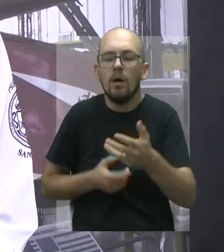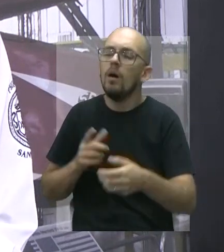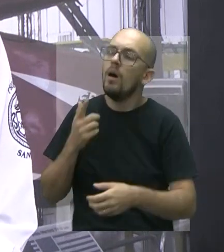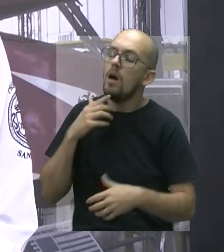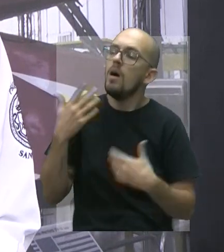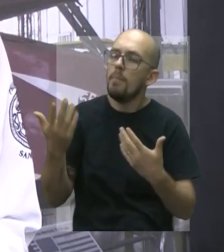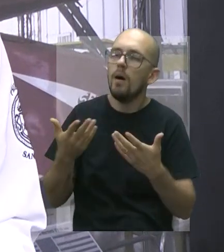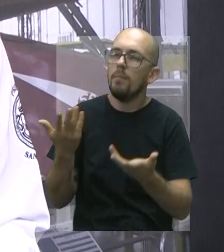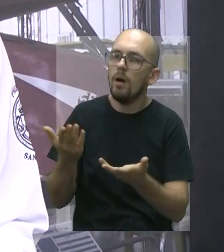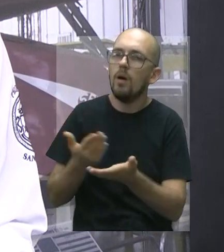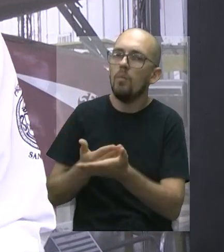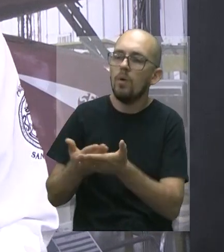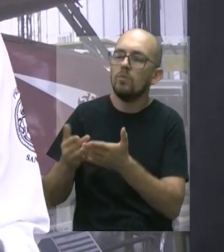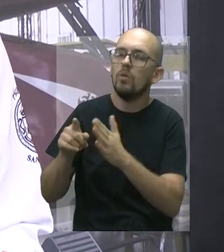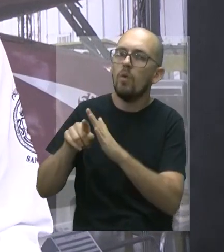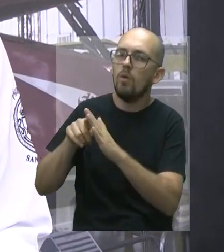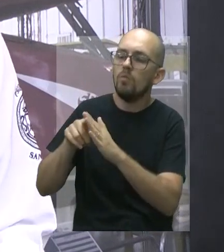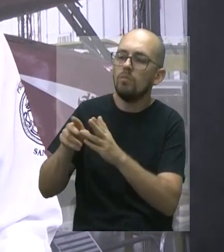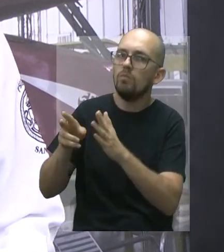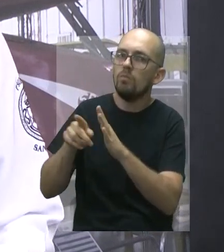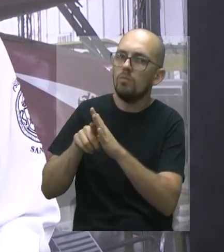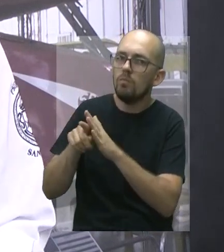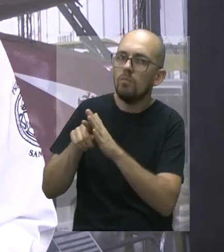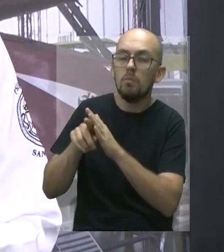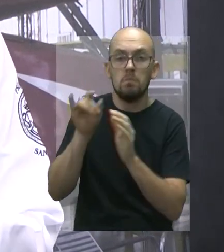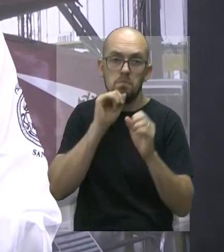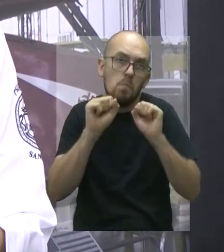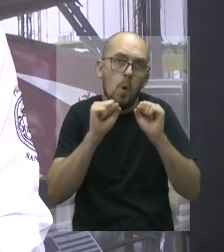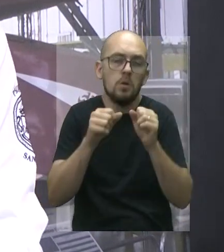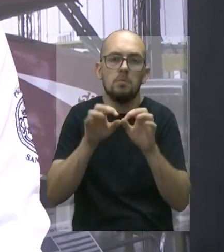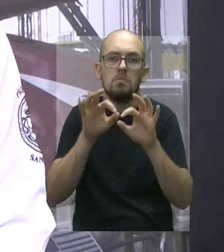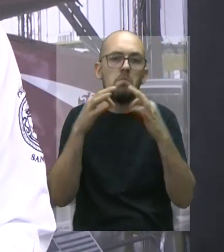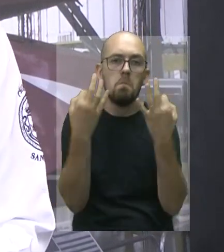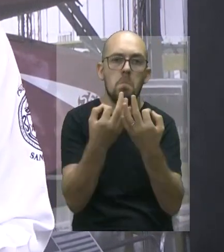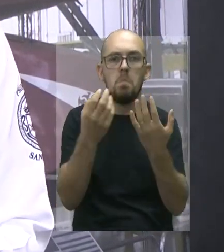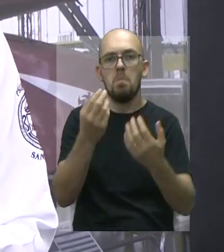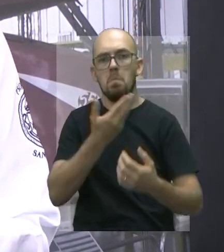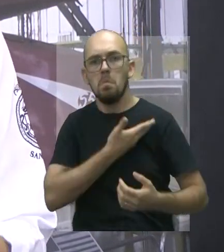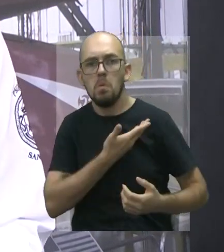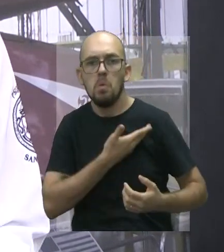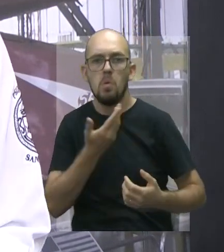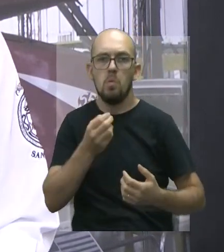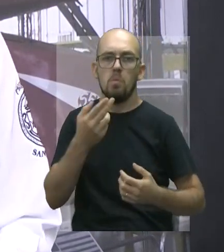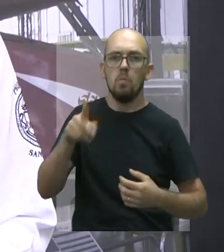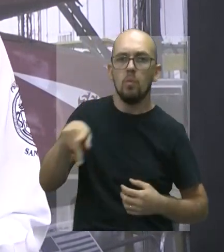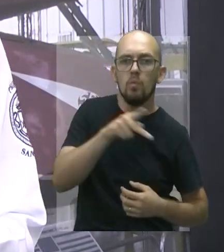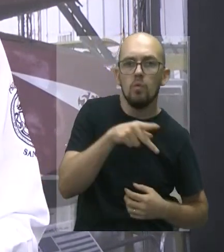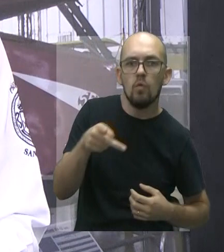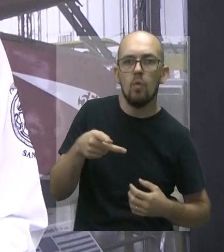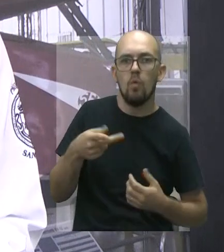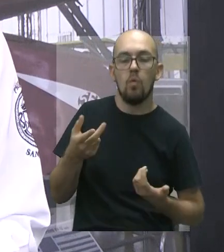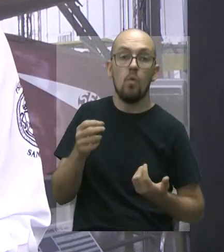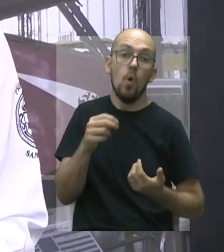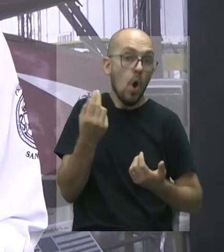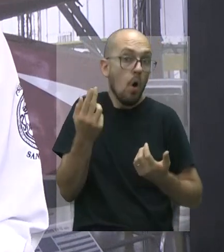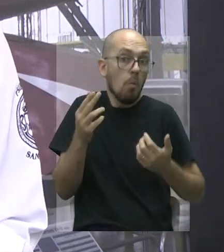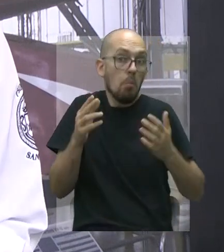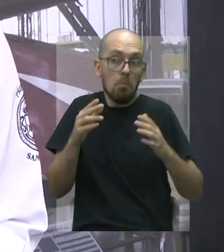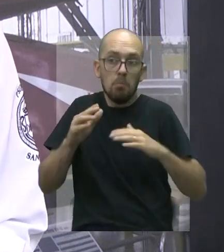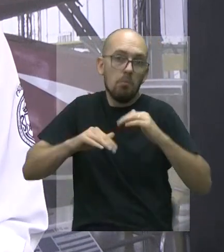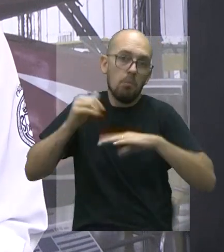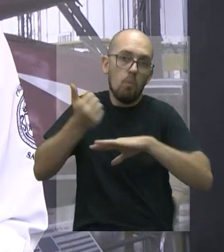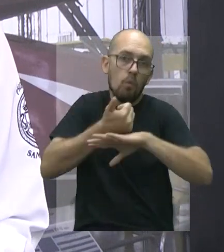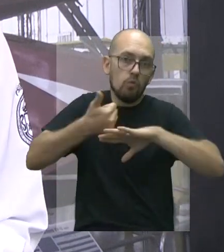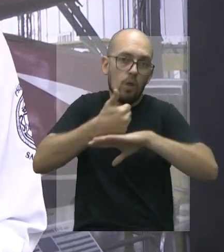um pouco mais, Esse ouvinte, que pode ser um familiar, que pode ser um amigo, que pode ser um professor, ou inclusive até um profissional